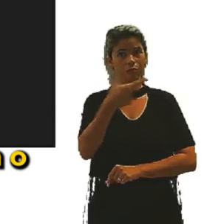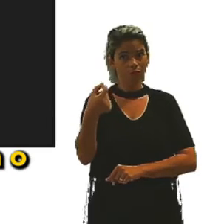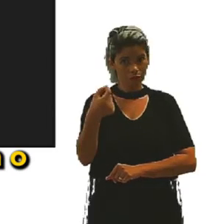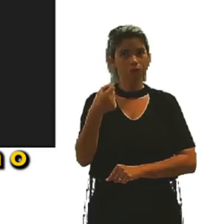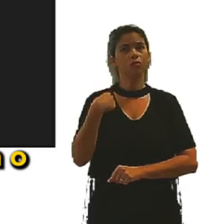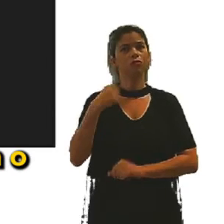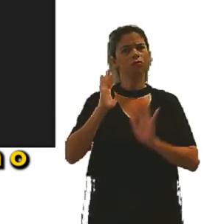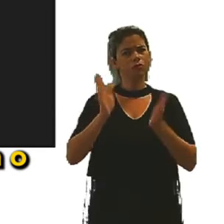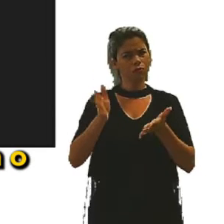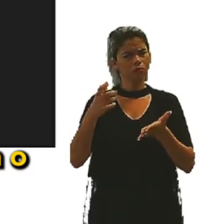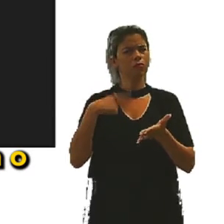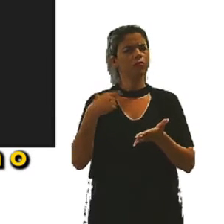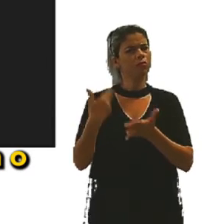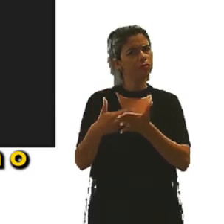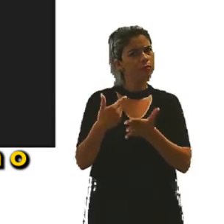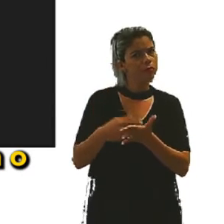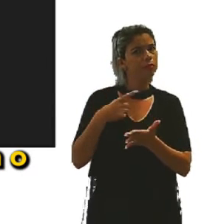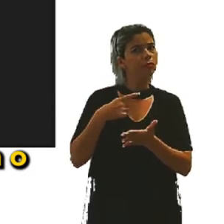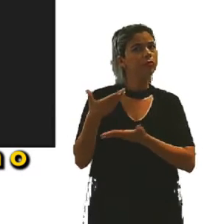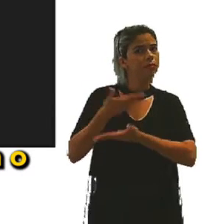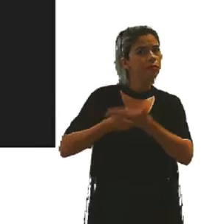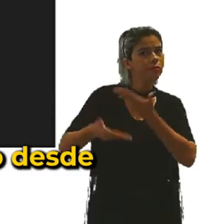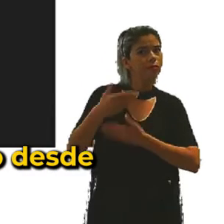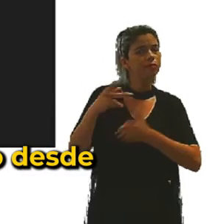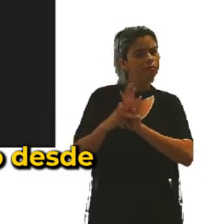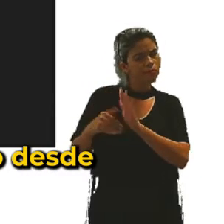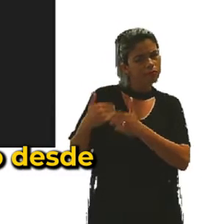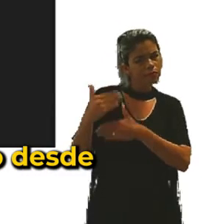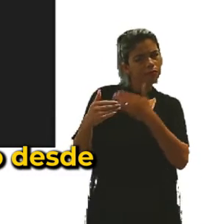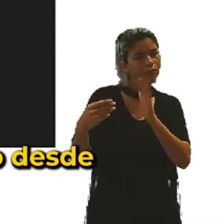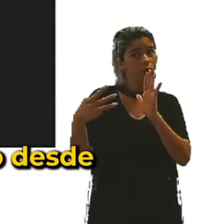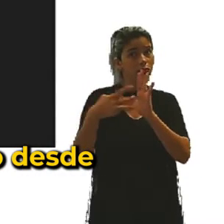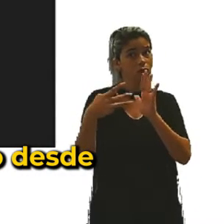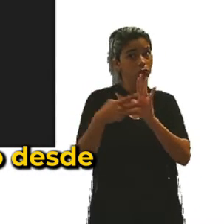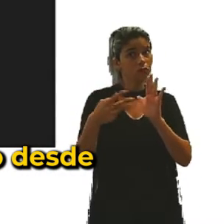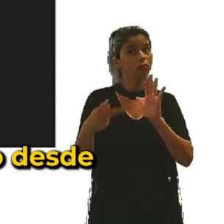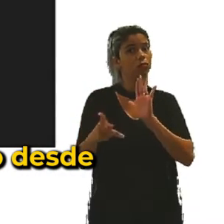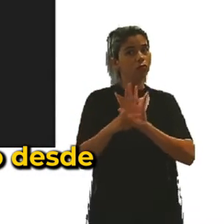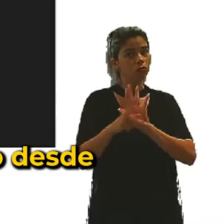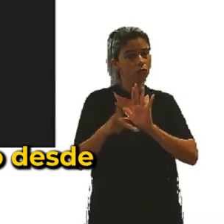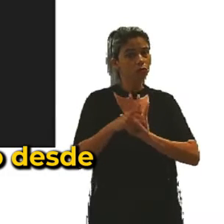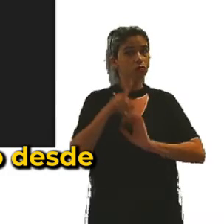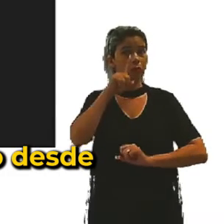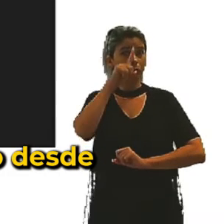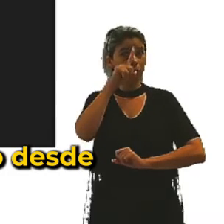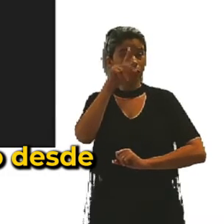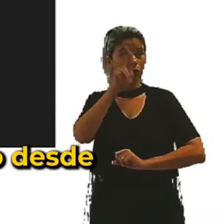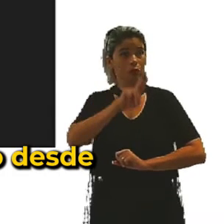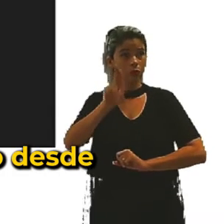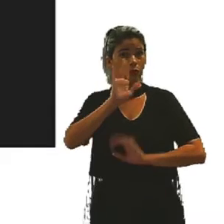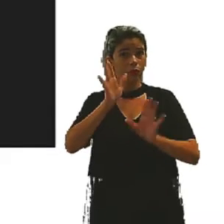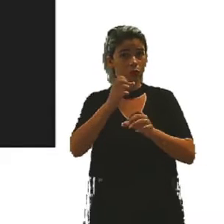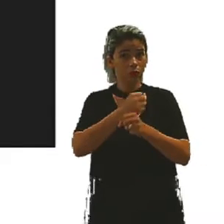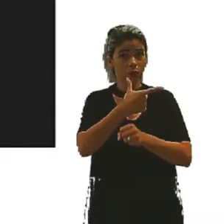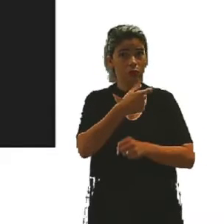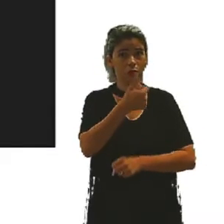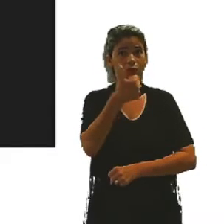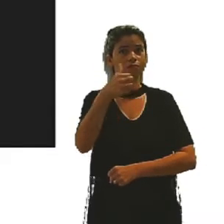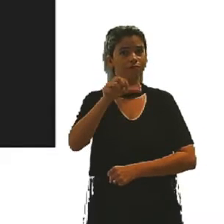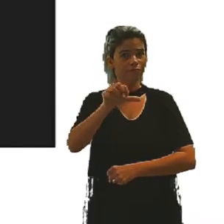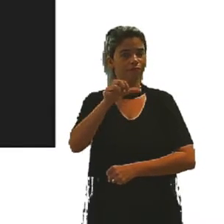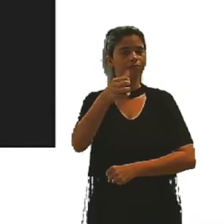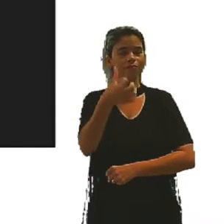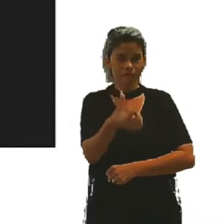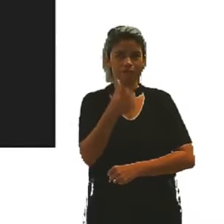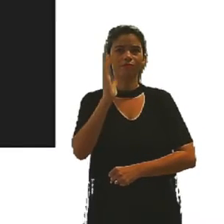como eu disse, também como paradigmático da construção do formulário distrital de risco, já utilizado desde 2016,